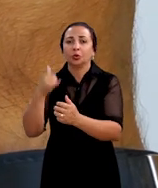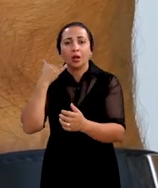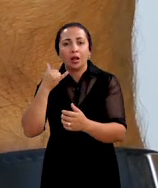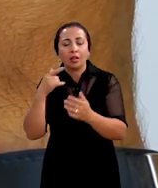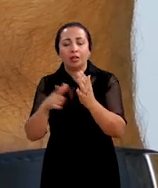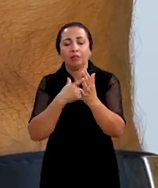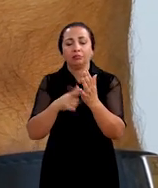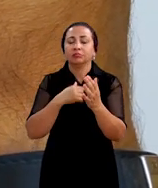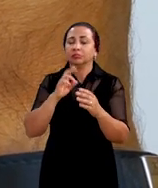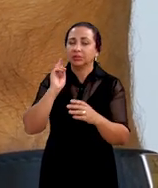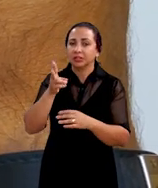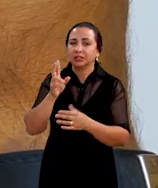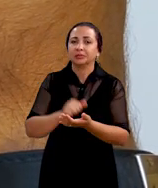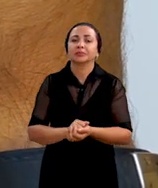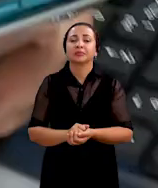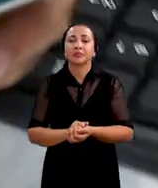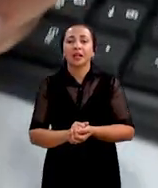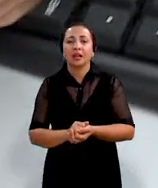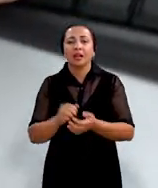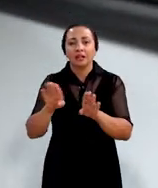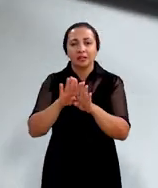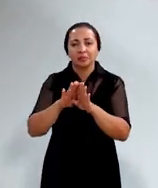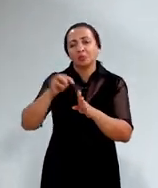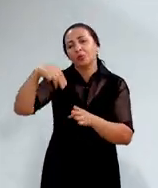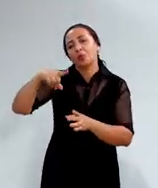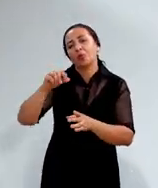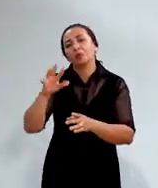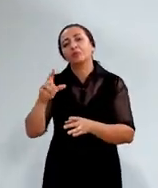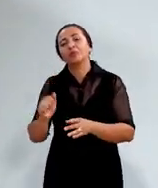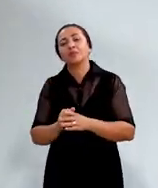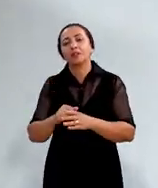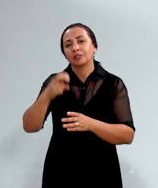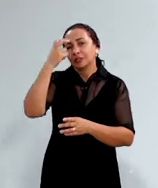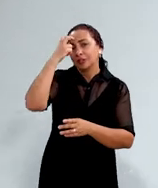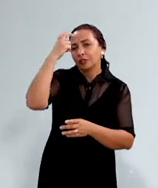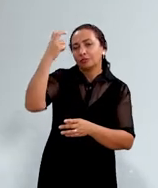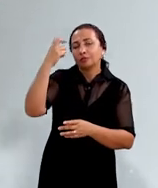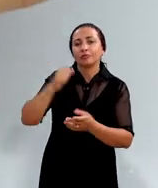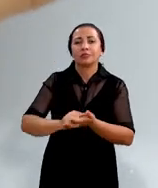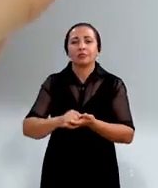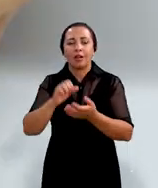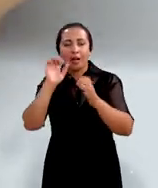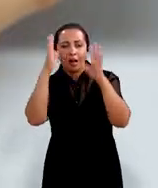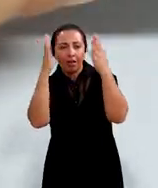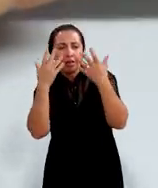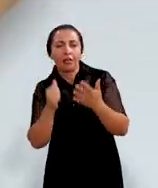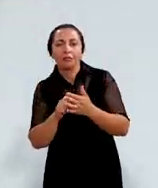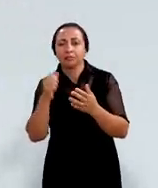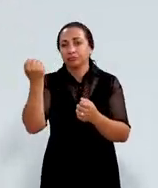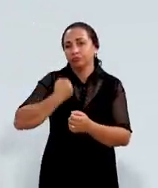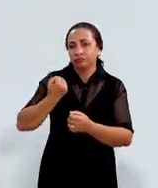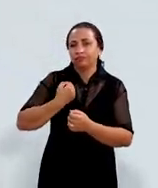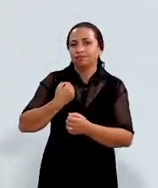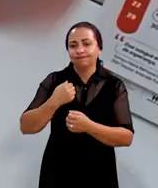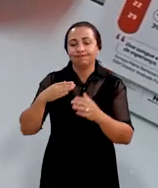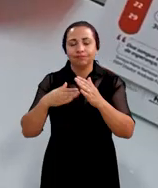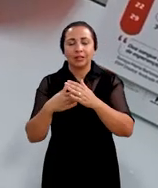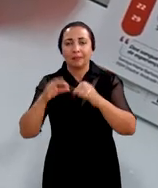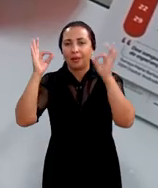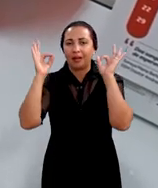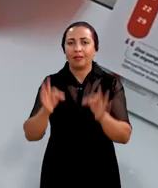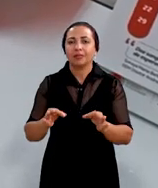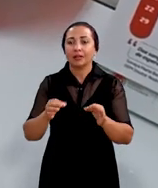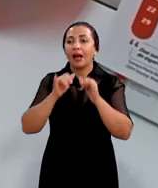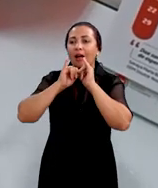comunicando o tempo inteiro com o celular e um modelo inteligente analisa esses dados em tempo real